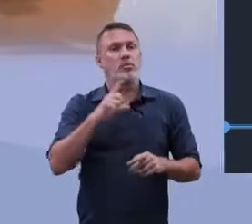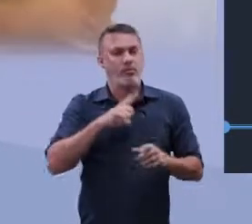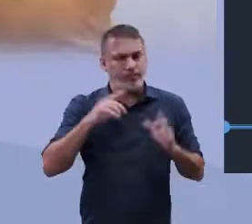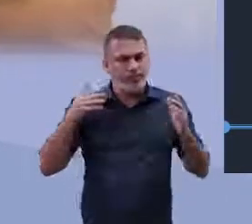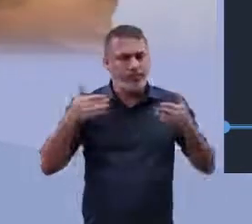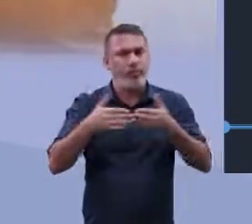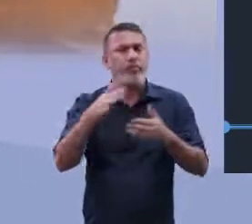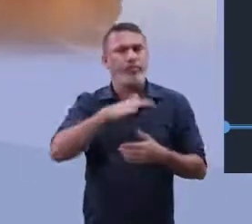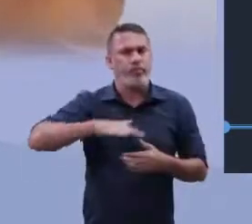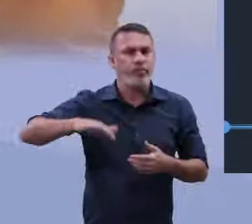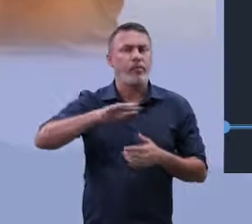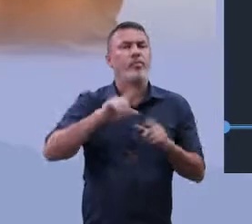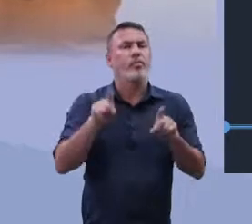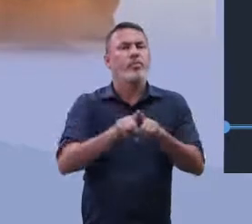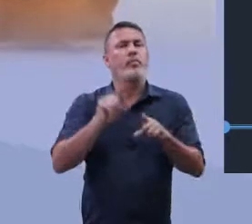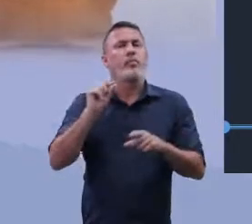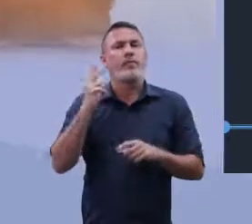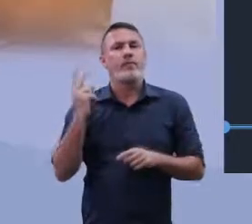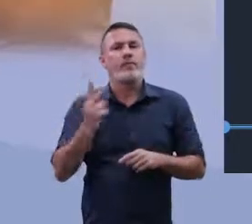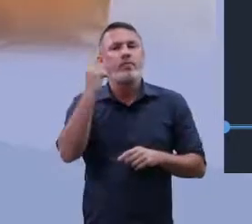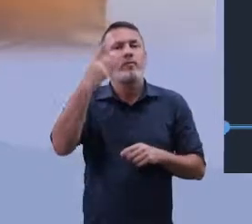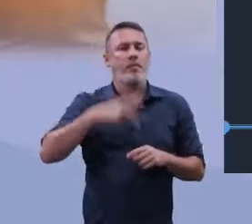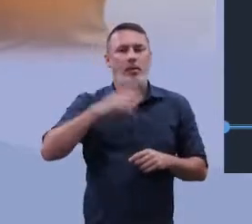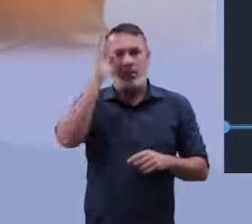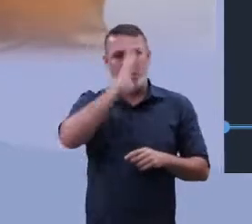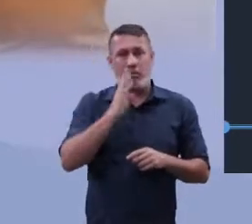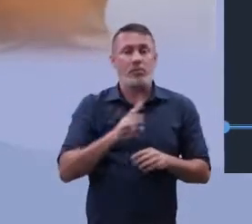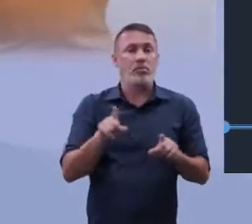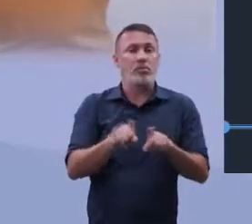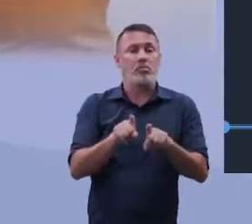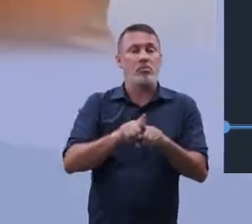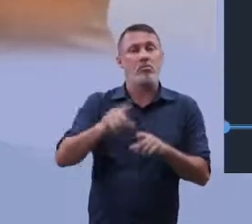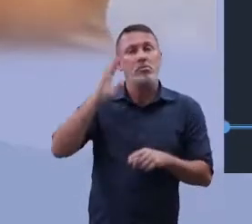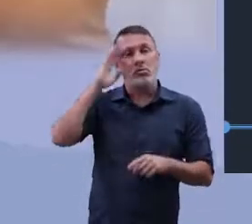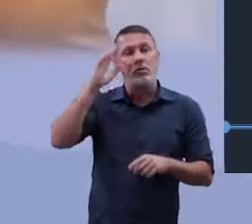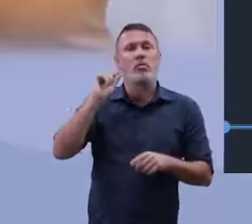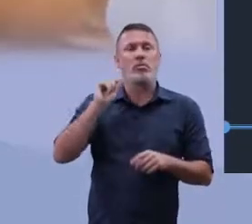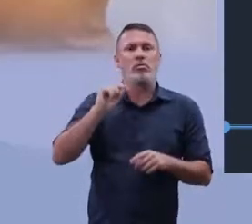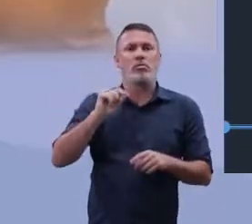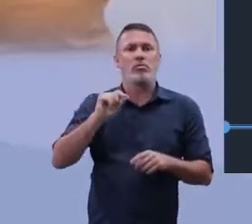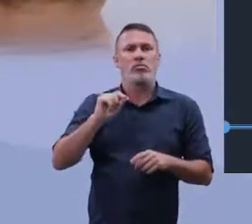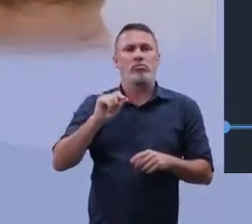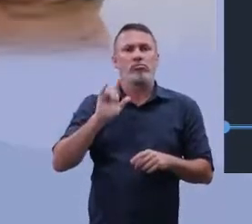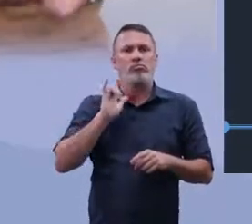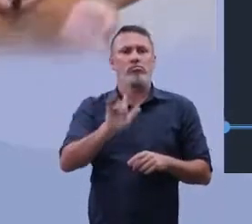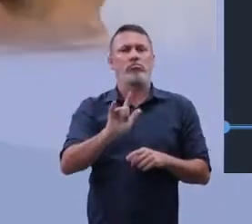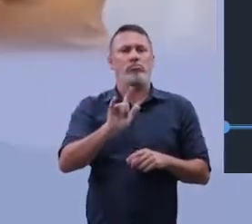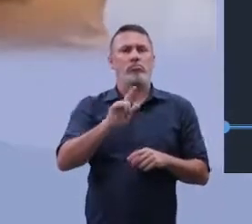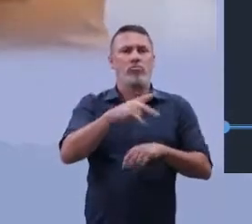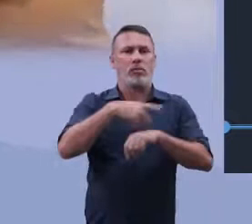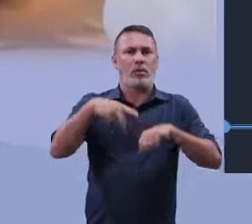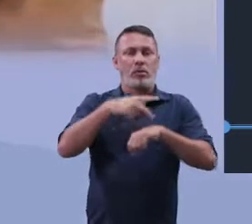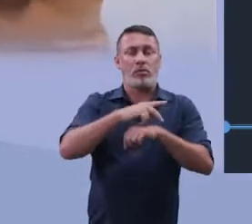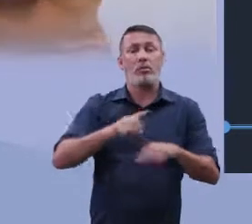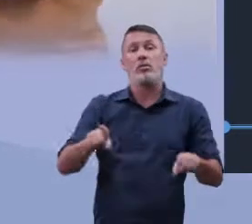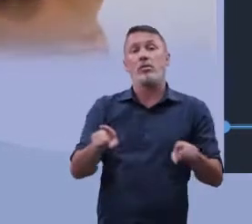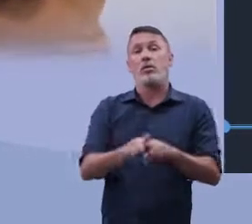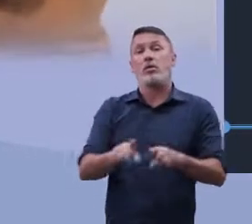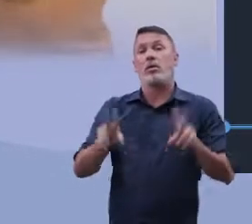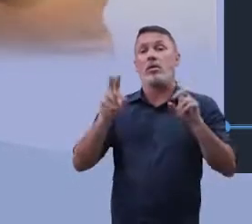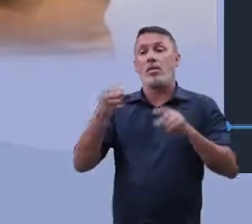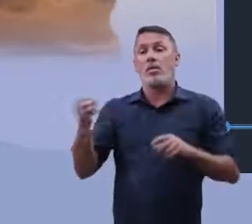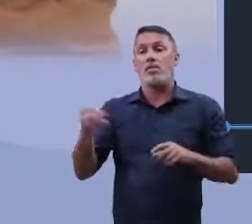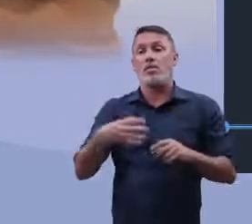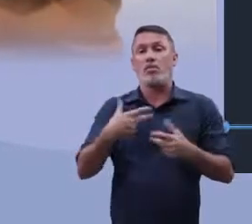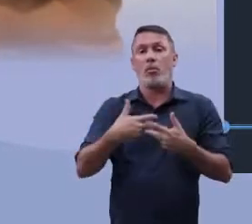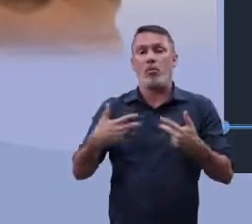coisa voltado para a valorização do país, principalmente, né, na questão do nacionalismo. E o modernismo,